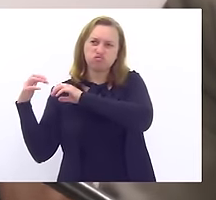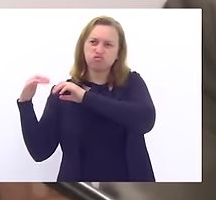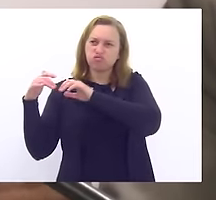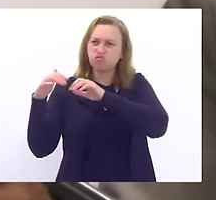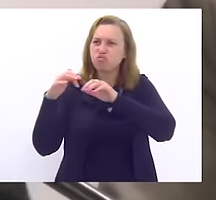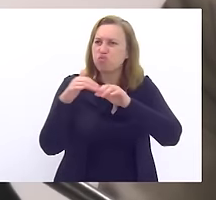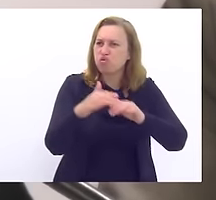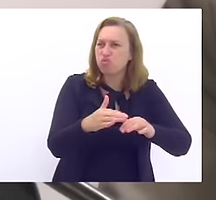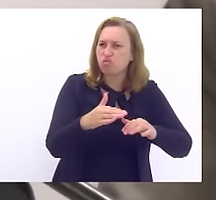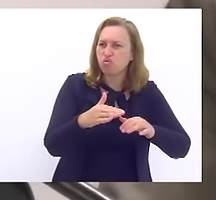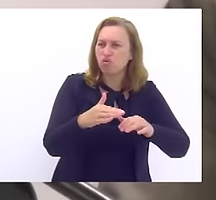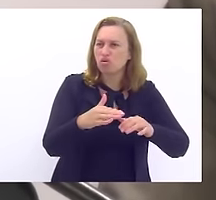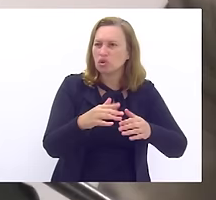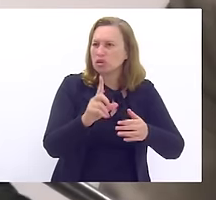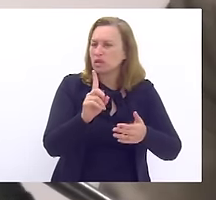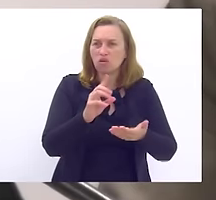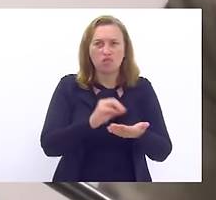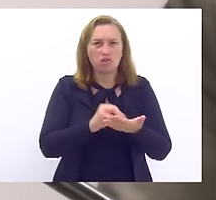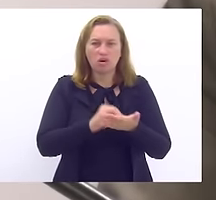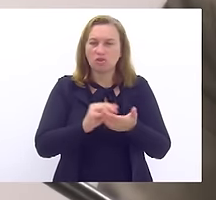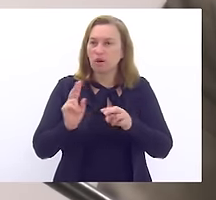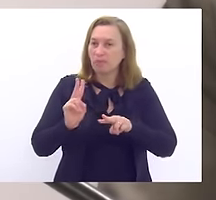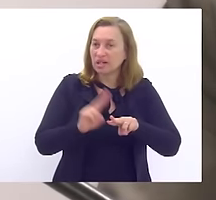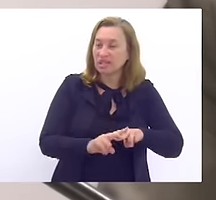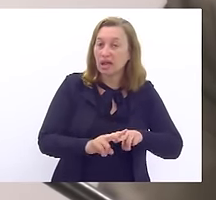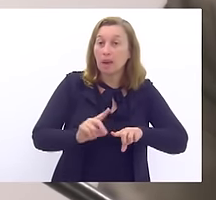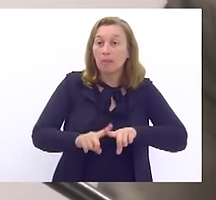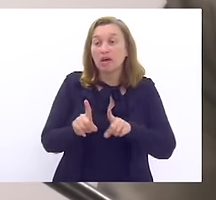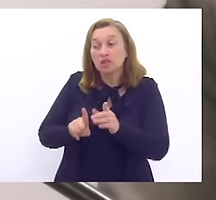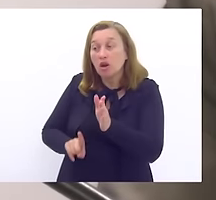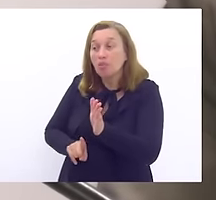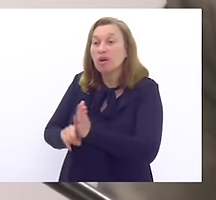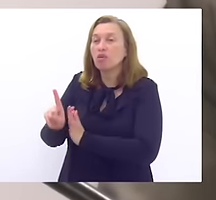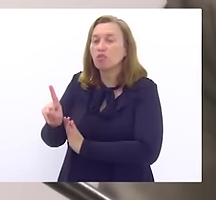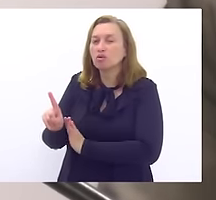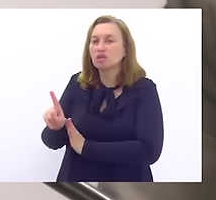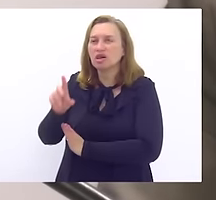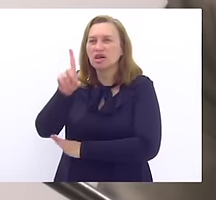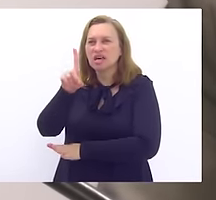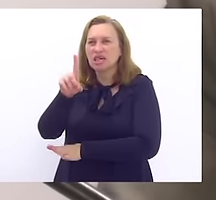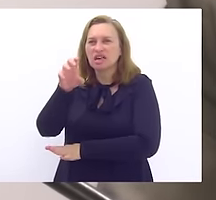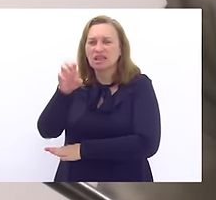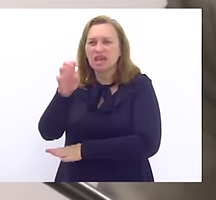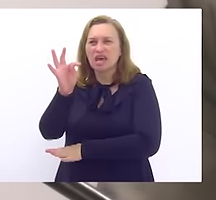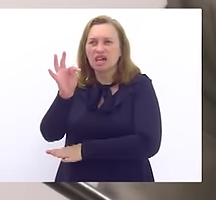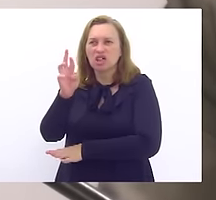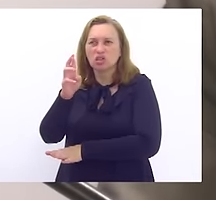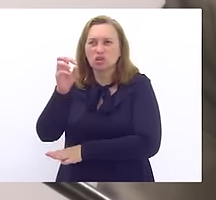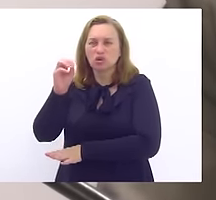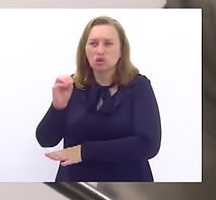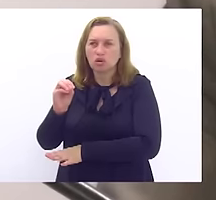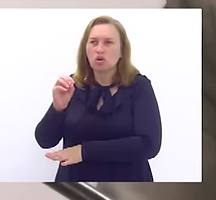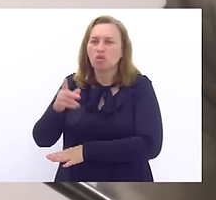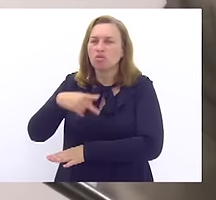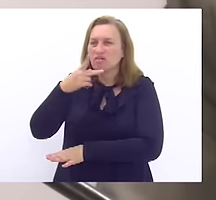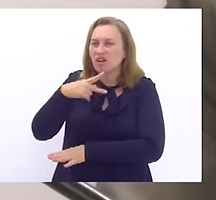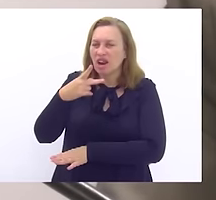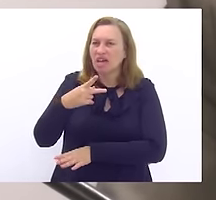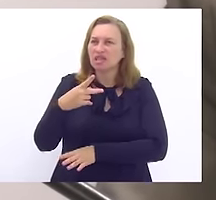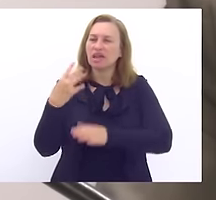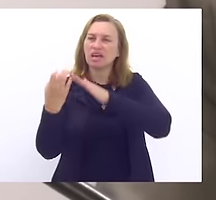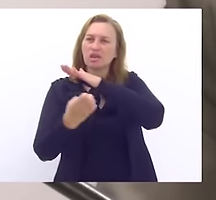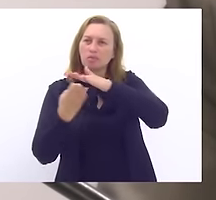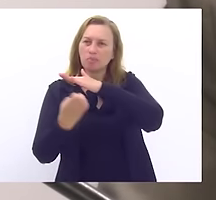reboques não falta mas e por que pergunta que eu faço já o dela porque quando vais falar das empresas de ônibus